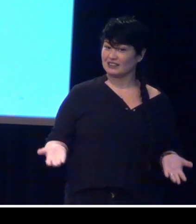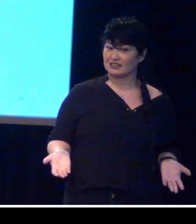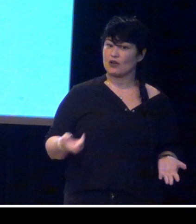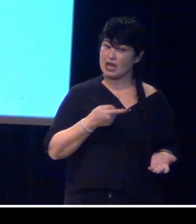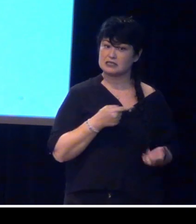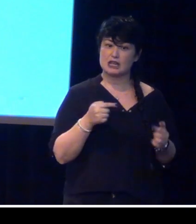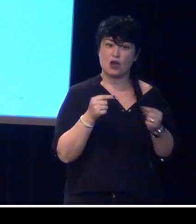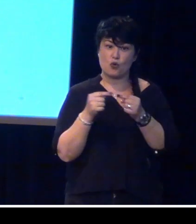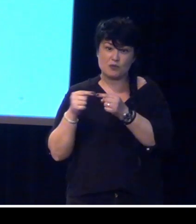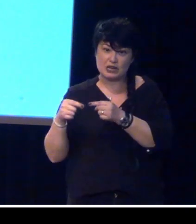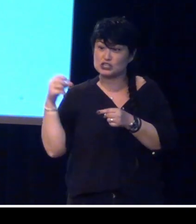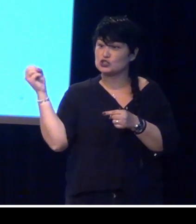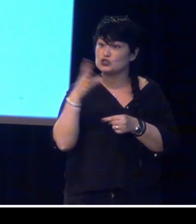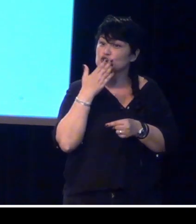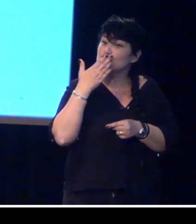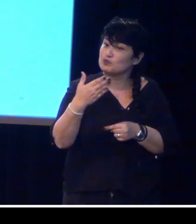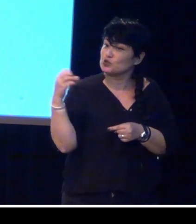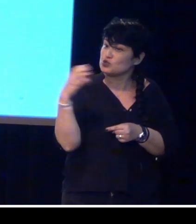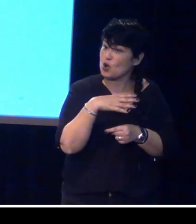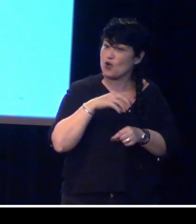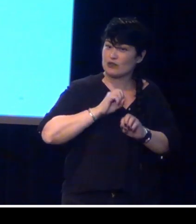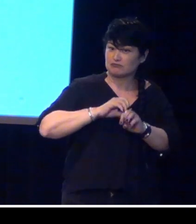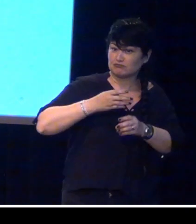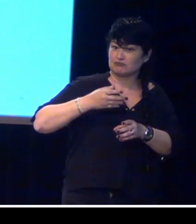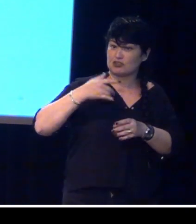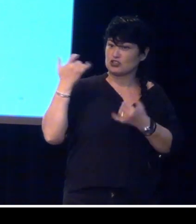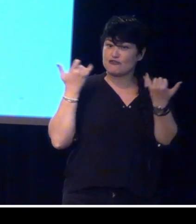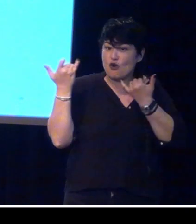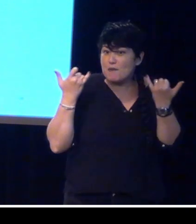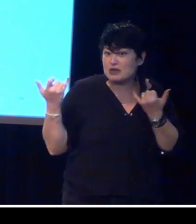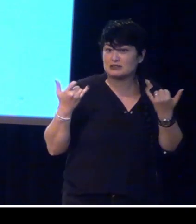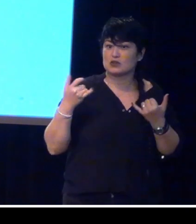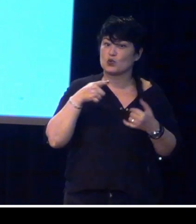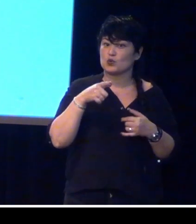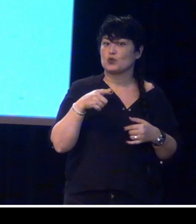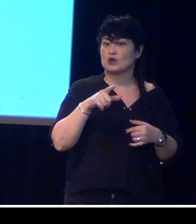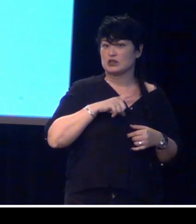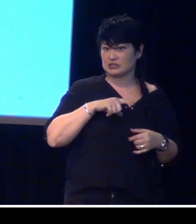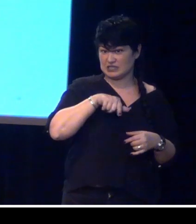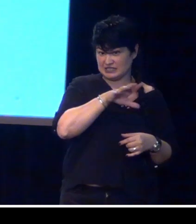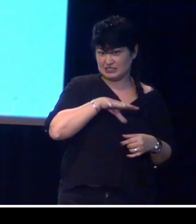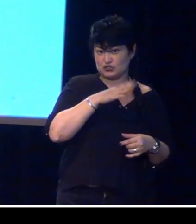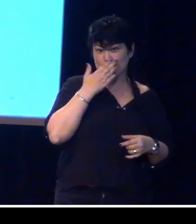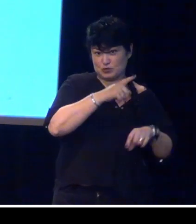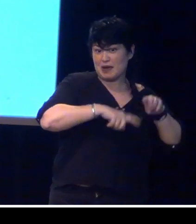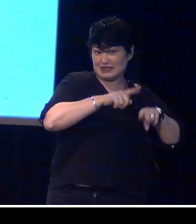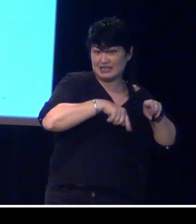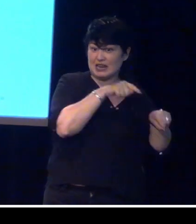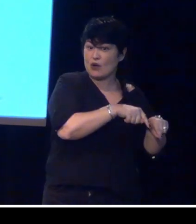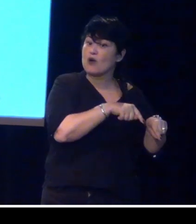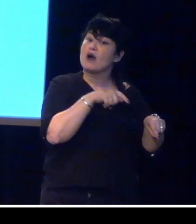Essa combinação das novas formas de troca de informação e o uso desses recursos, ele vai